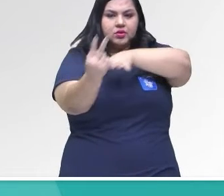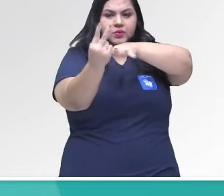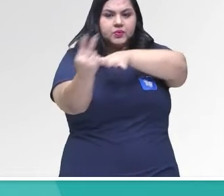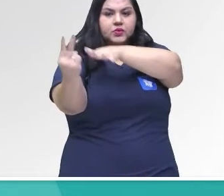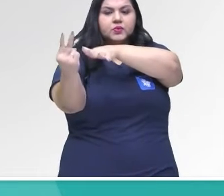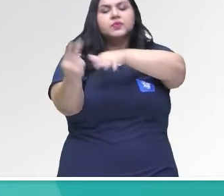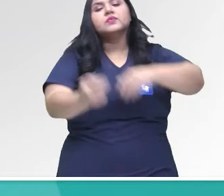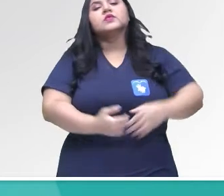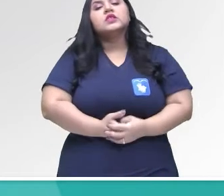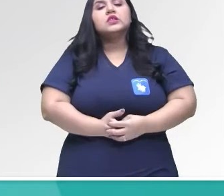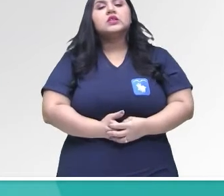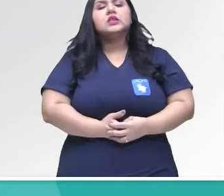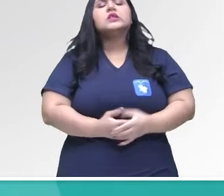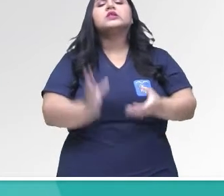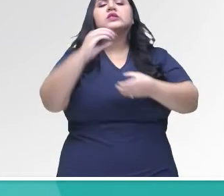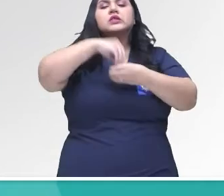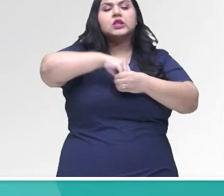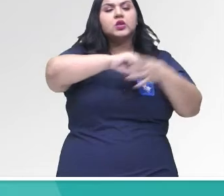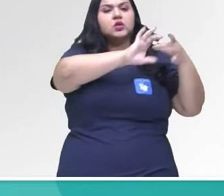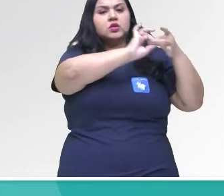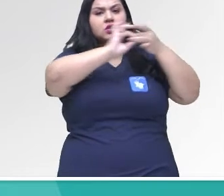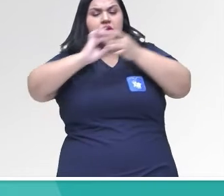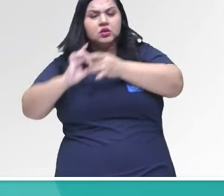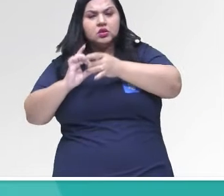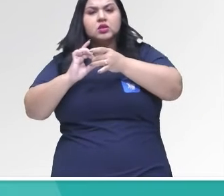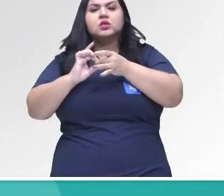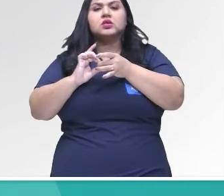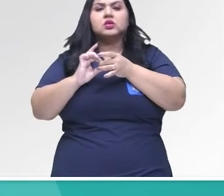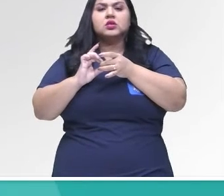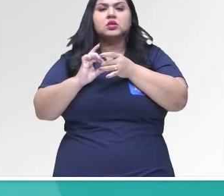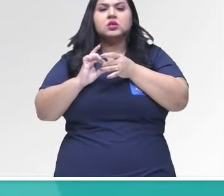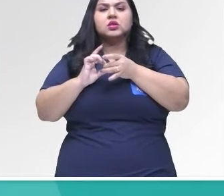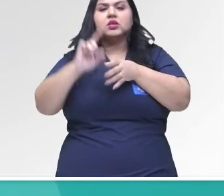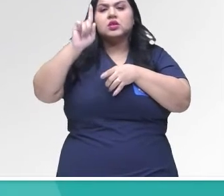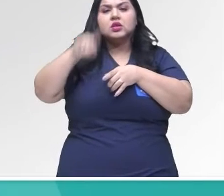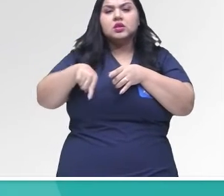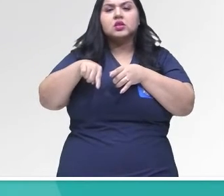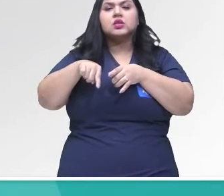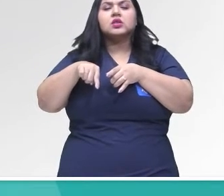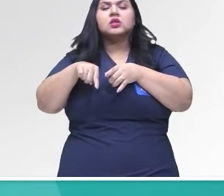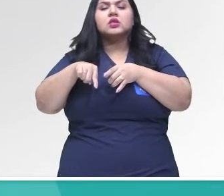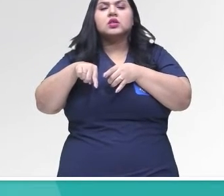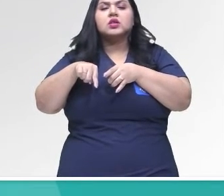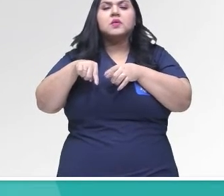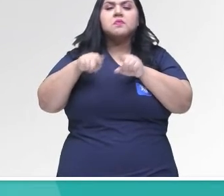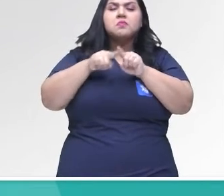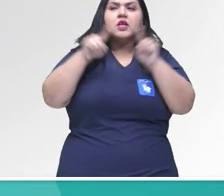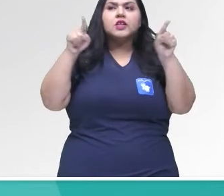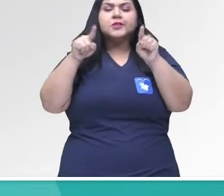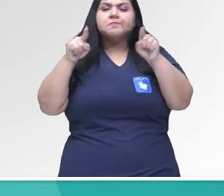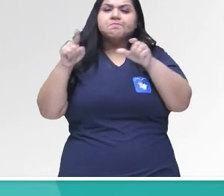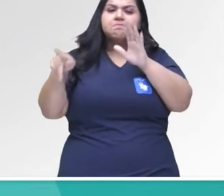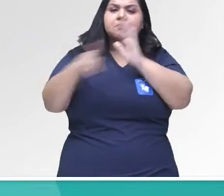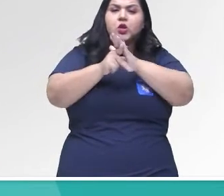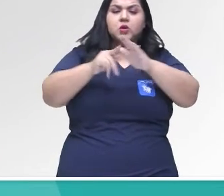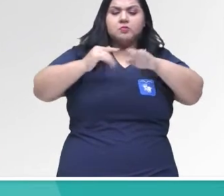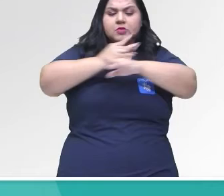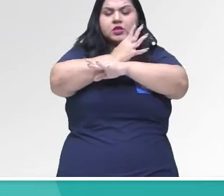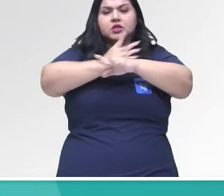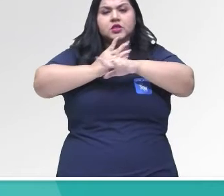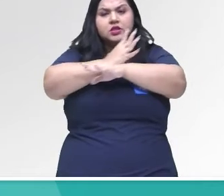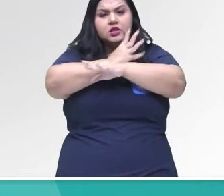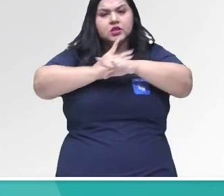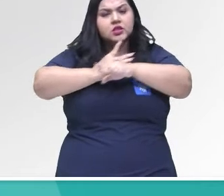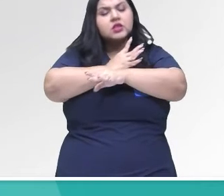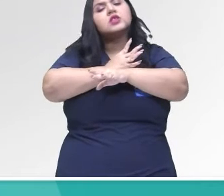Então, dentro desse contexto, o maracatu de baque virado, vamos chamar que ele é mais urbano. Ele traz o cortejo